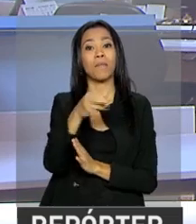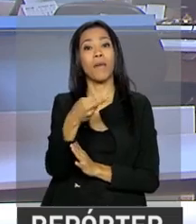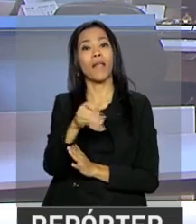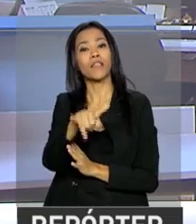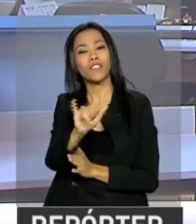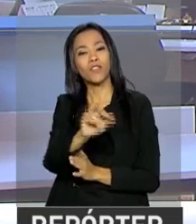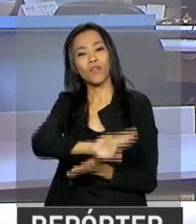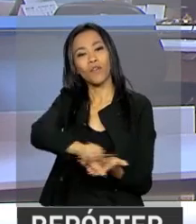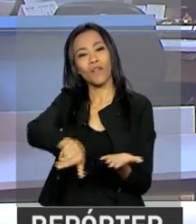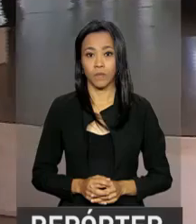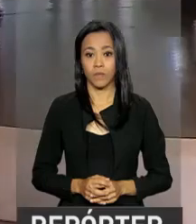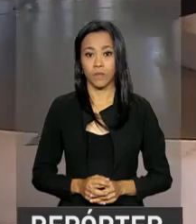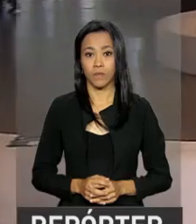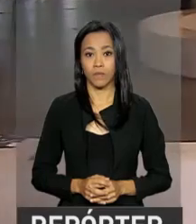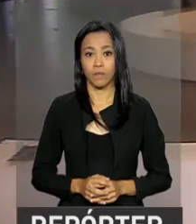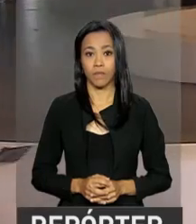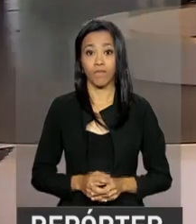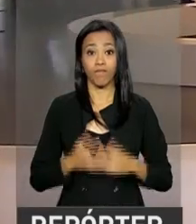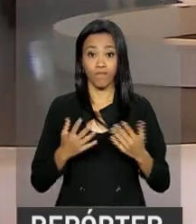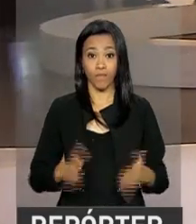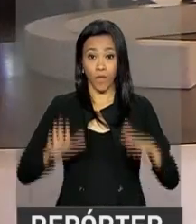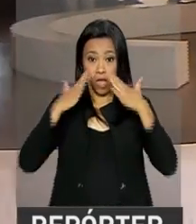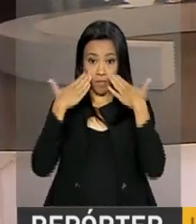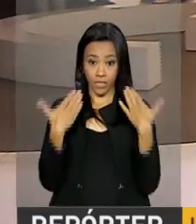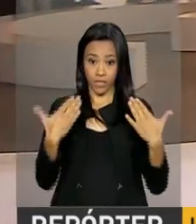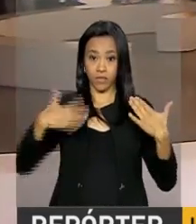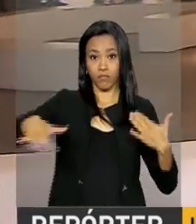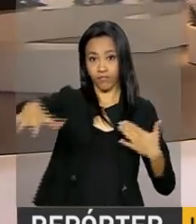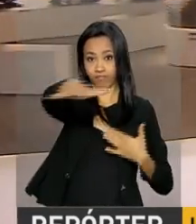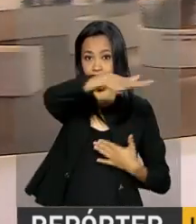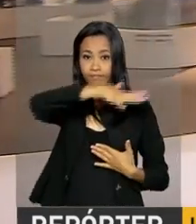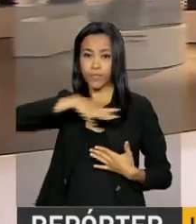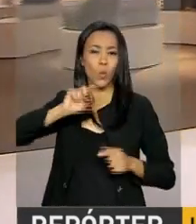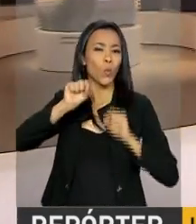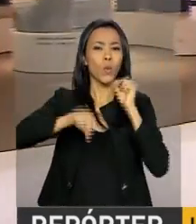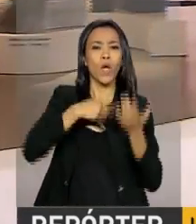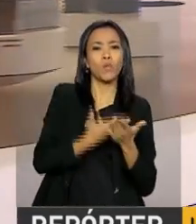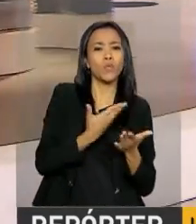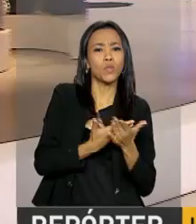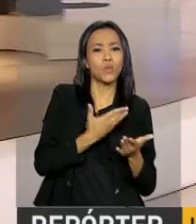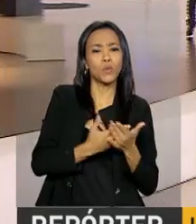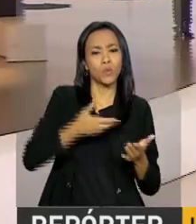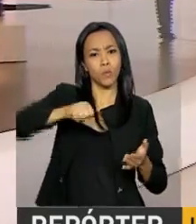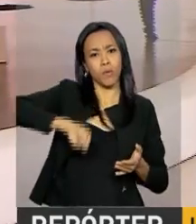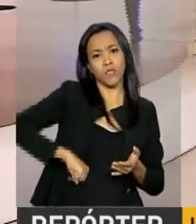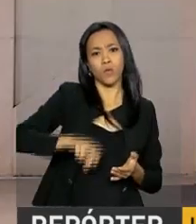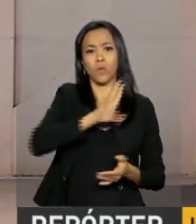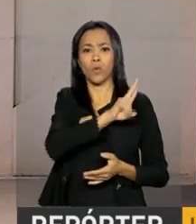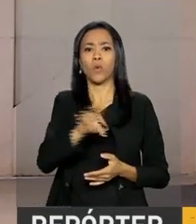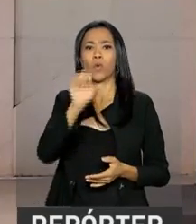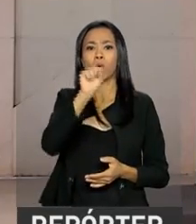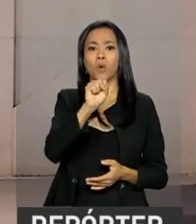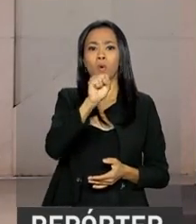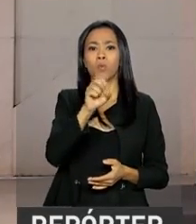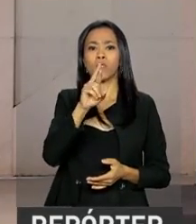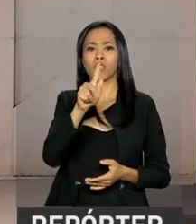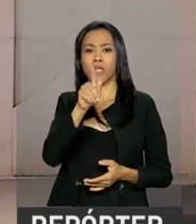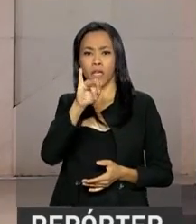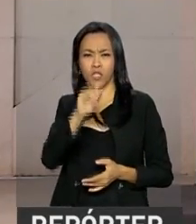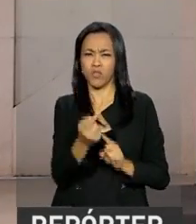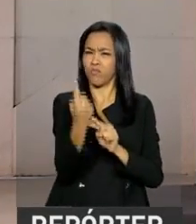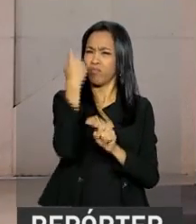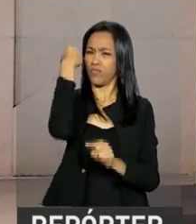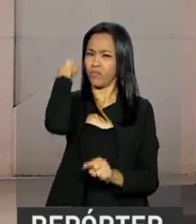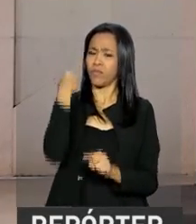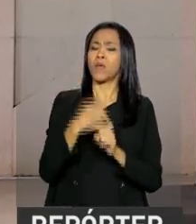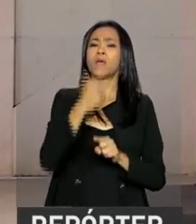vários idiomas. A exposição tem como base um estudo do embaixador Sérgio Correia da Costa, publicado no final da